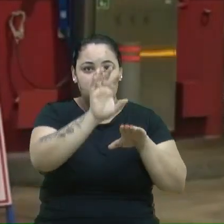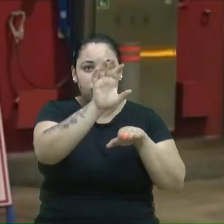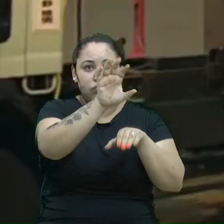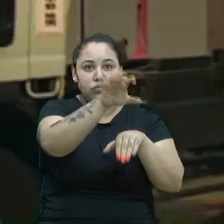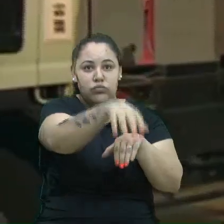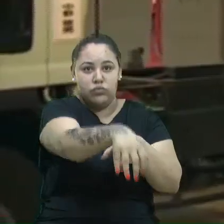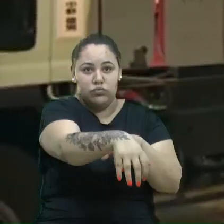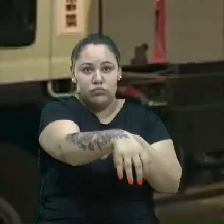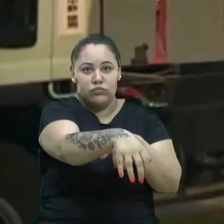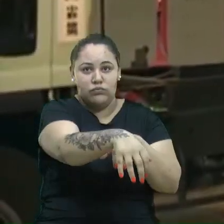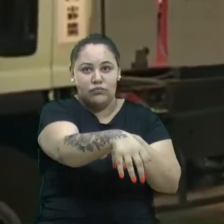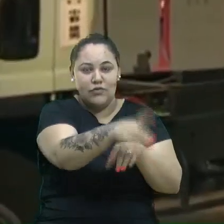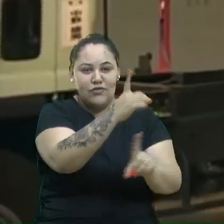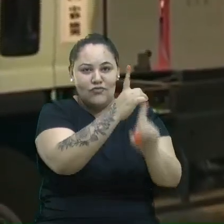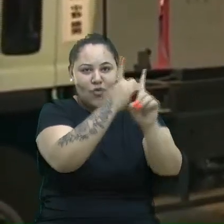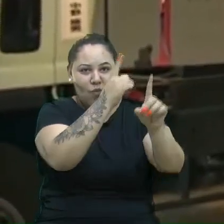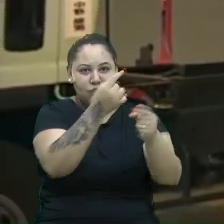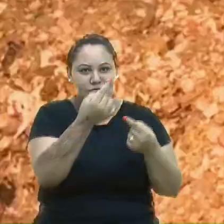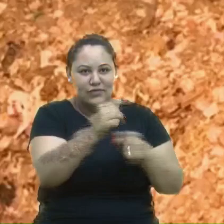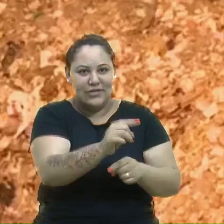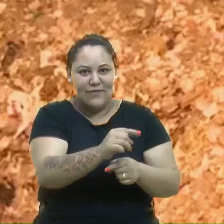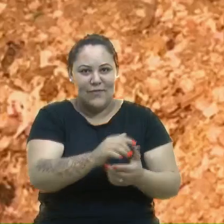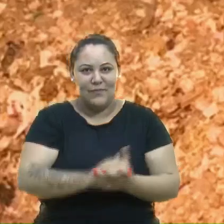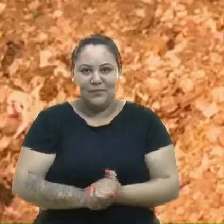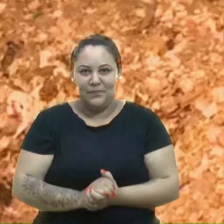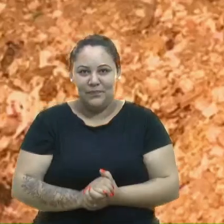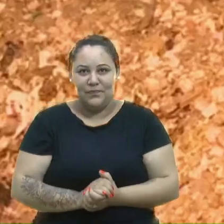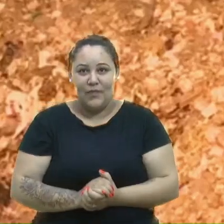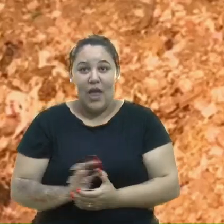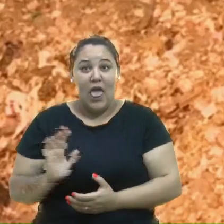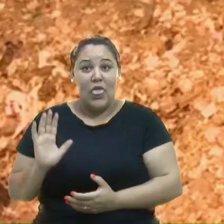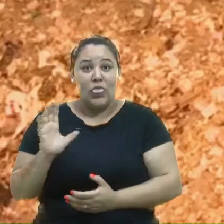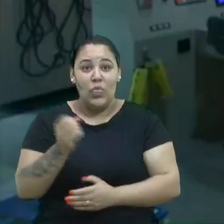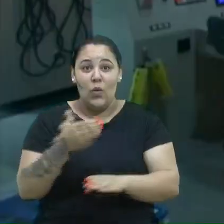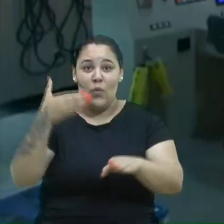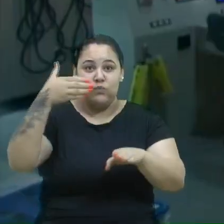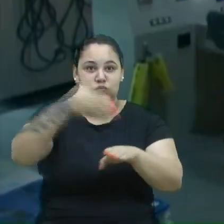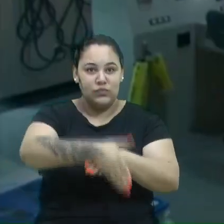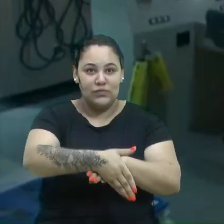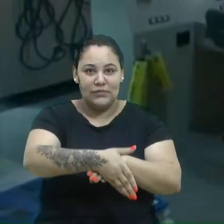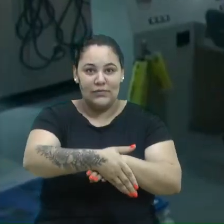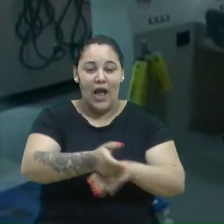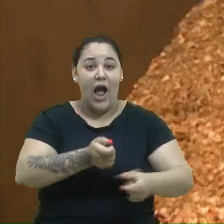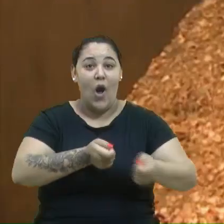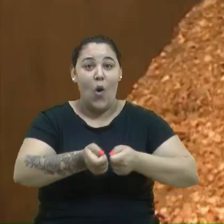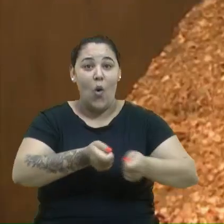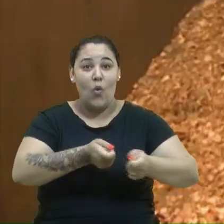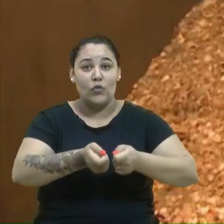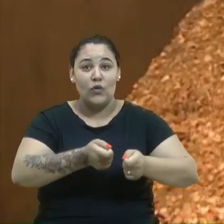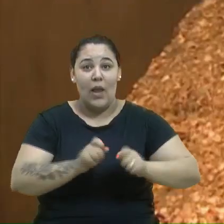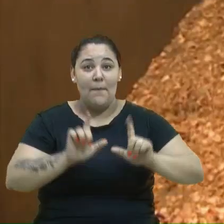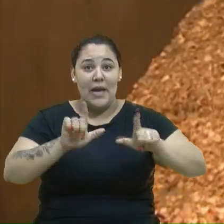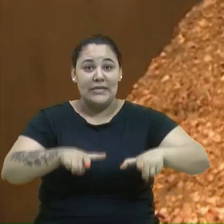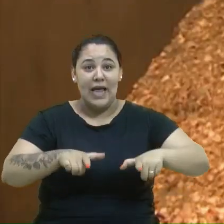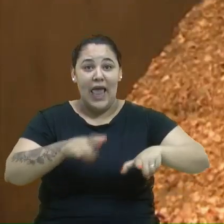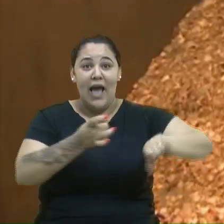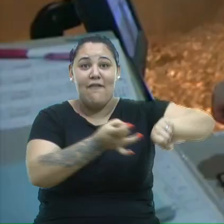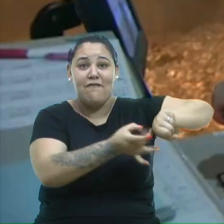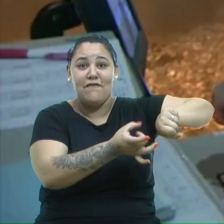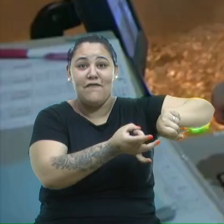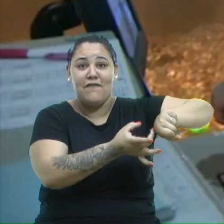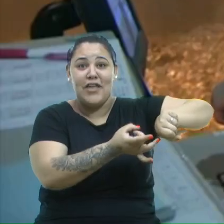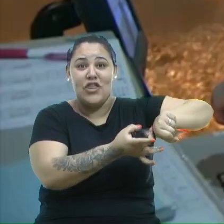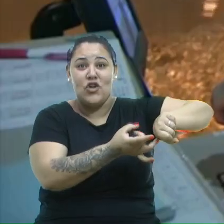do desafio. Enorme! Tudo que chega aqui é controlado de uma sala de vidro. Um operador